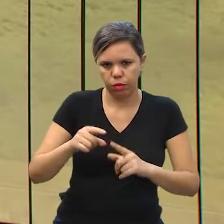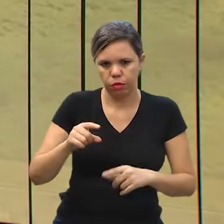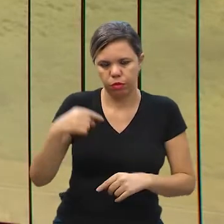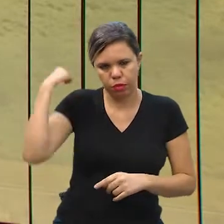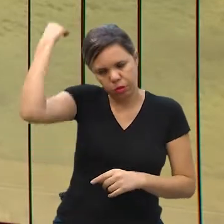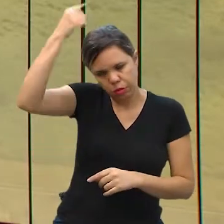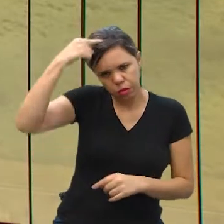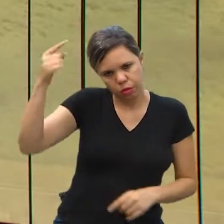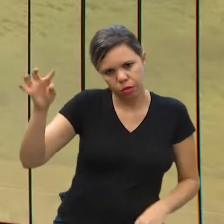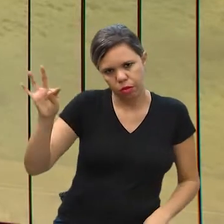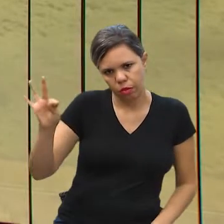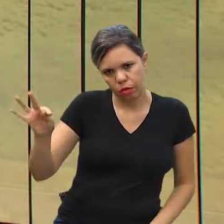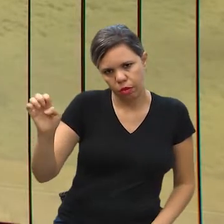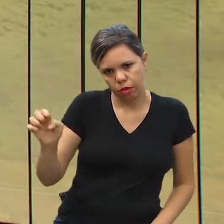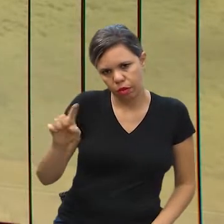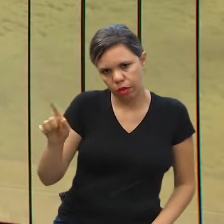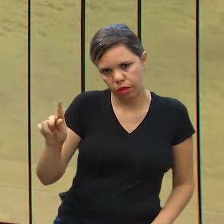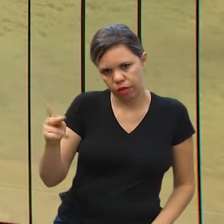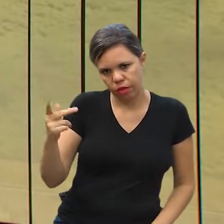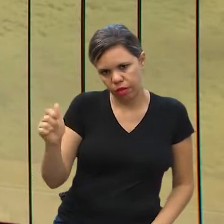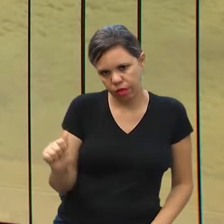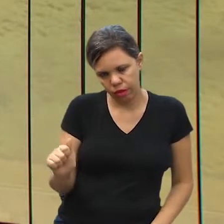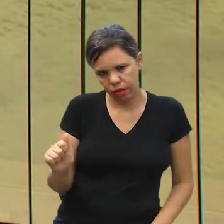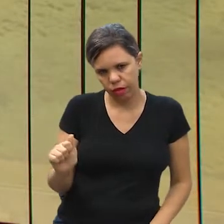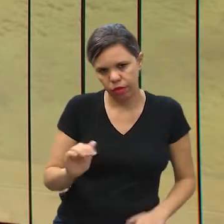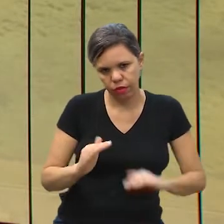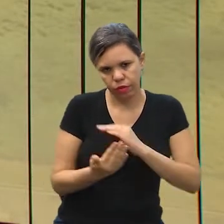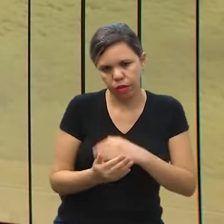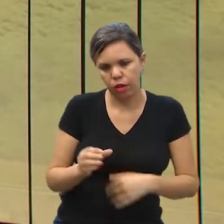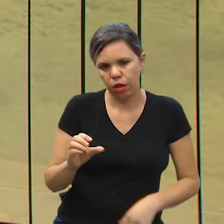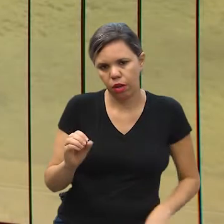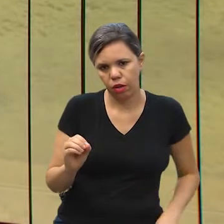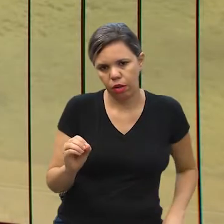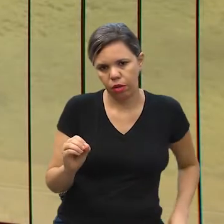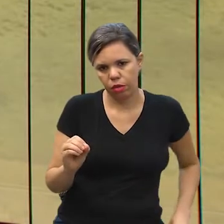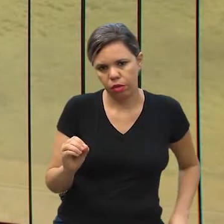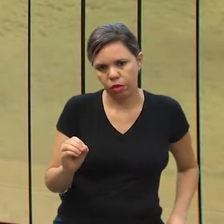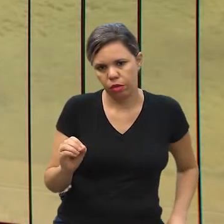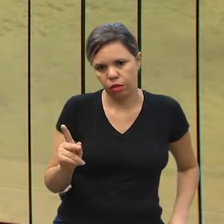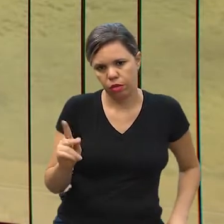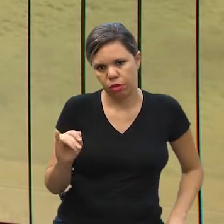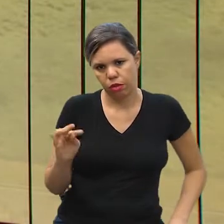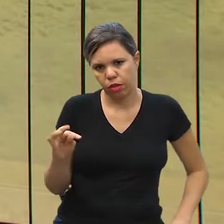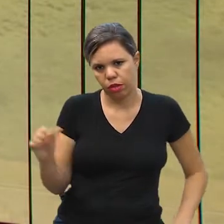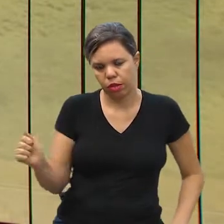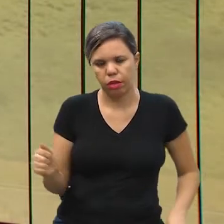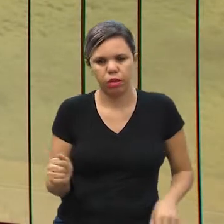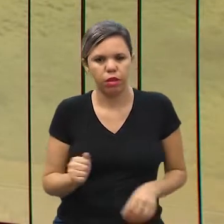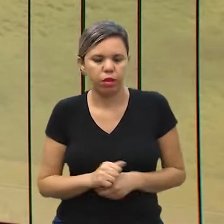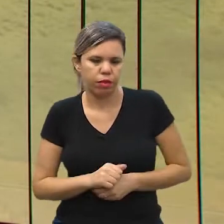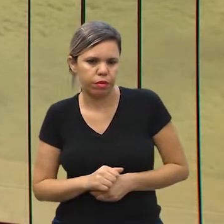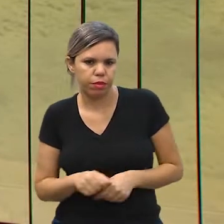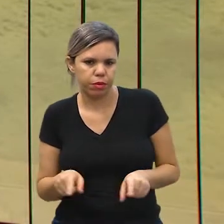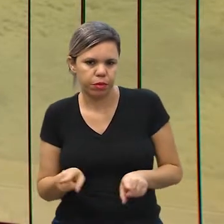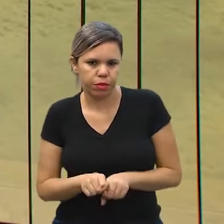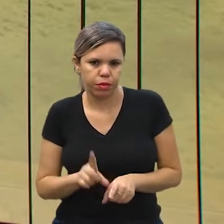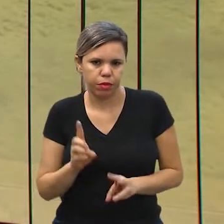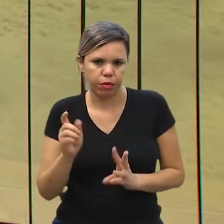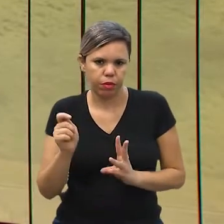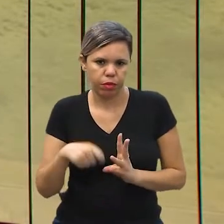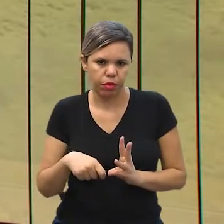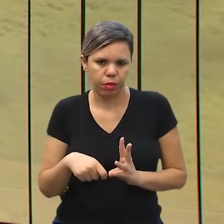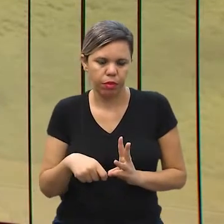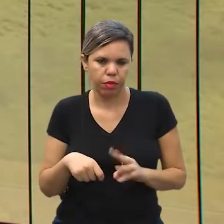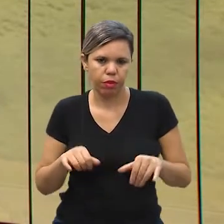Terezinha aqui na no Jardim na Vila aqui tá na verdade Vila Marieta e também